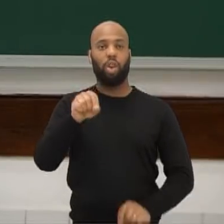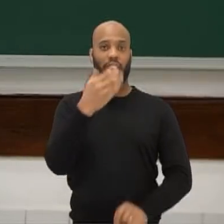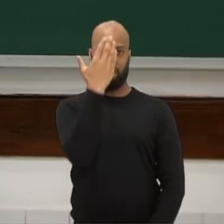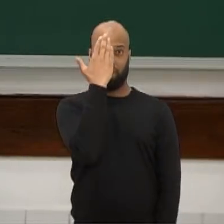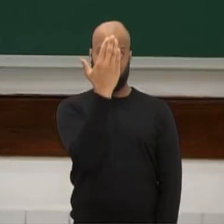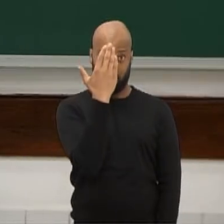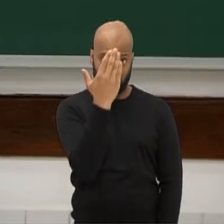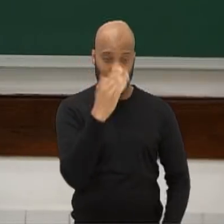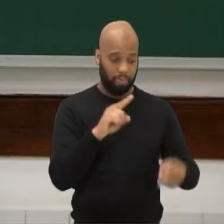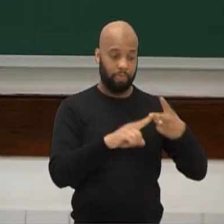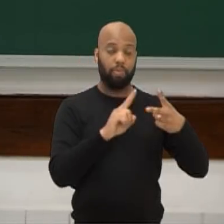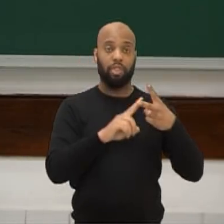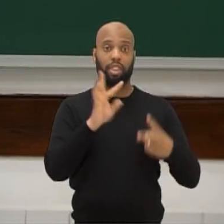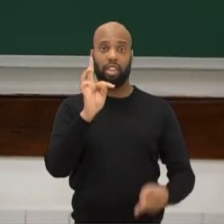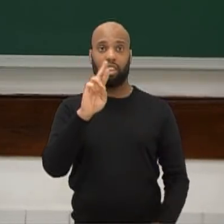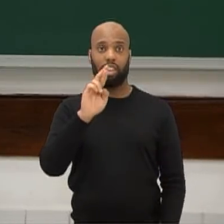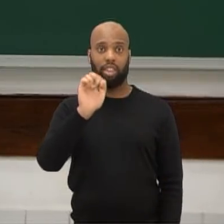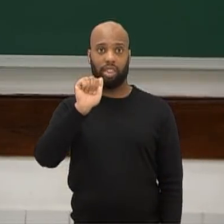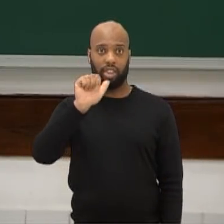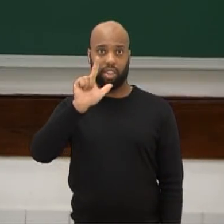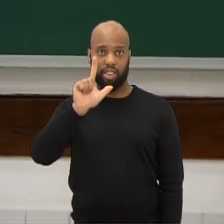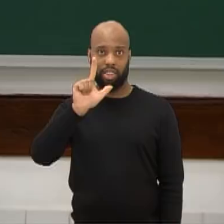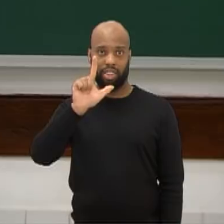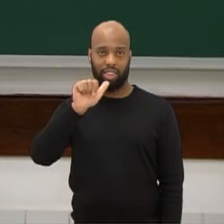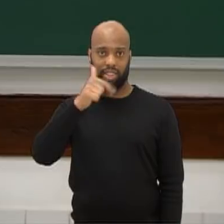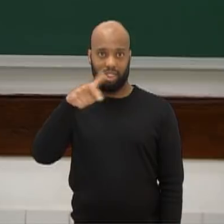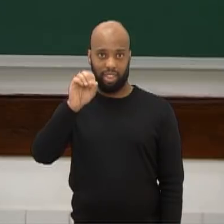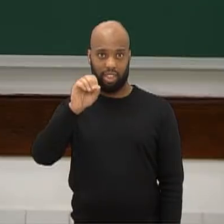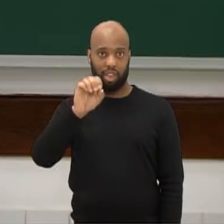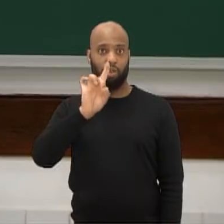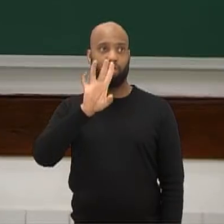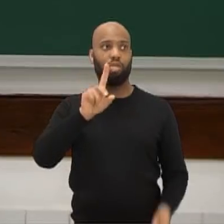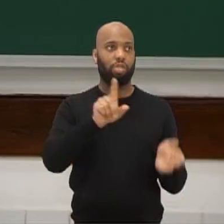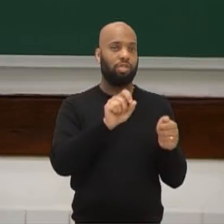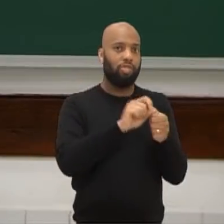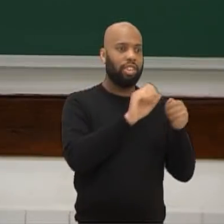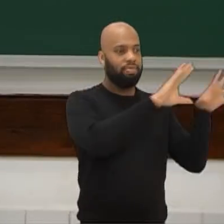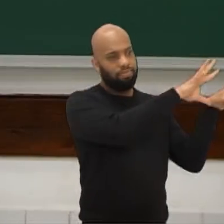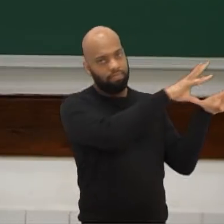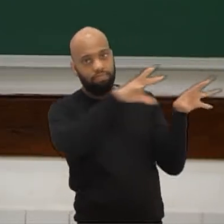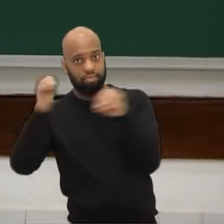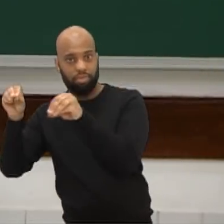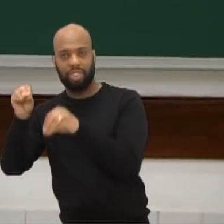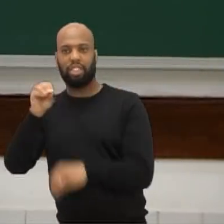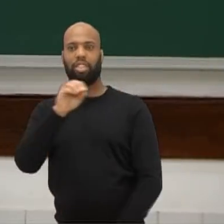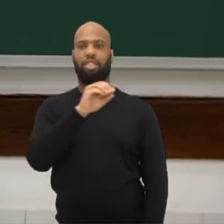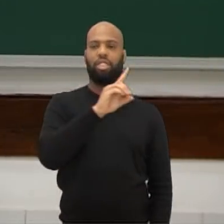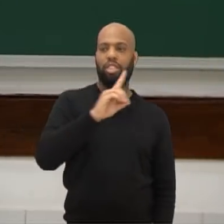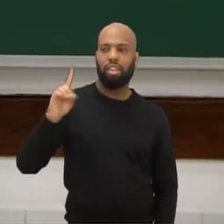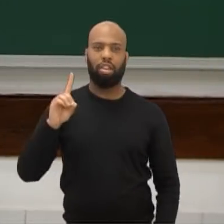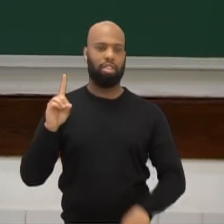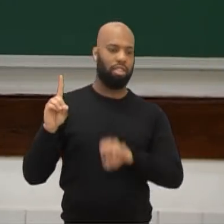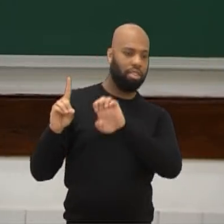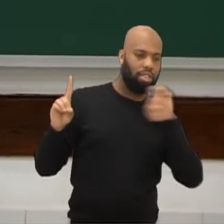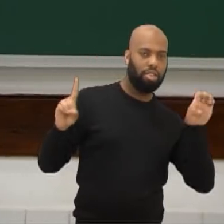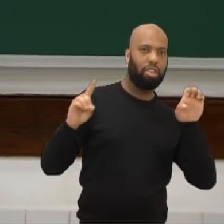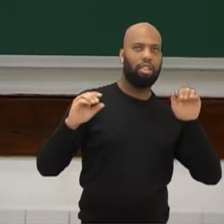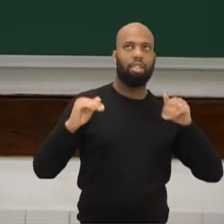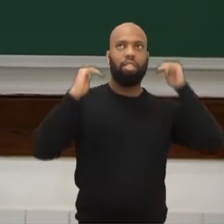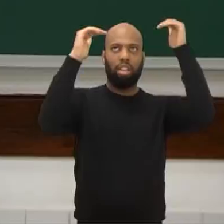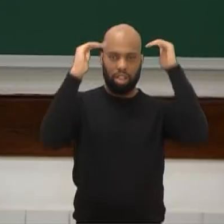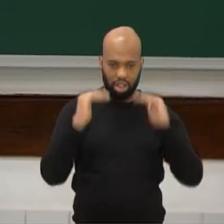reflexo do espelho. A translação, ela somente se desloca esquerda, direita, para cima ou para